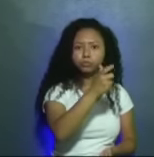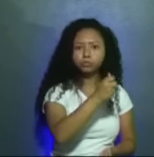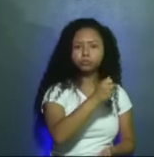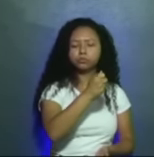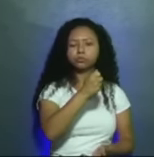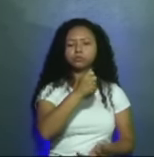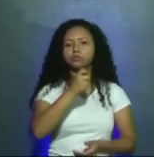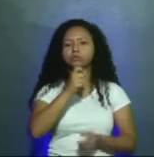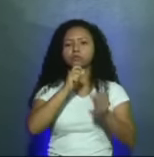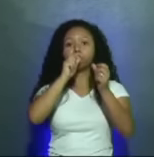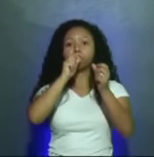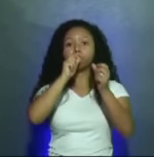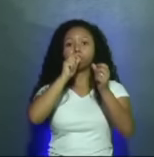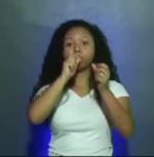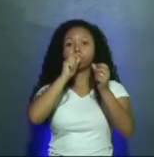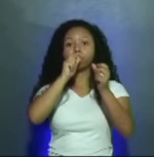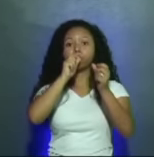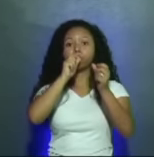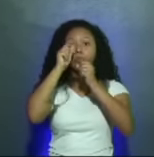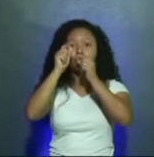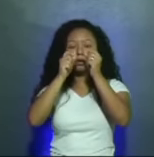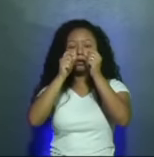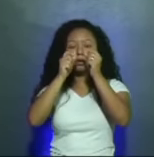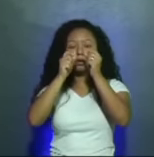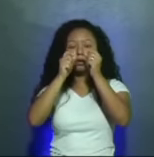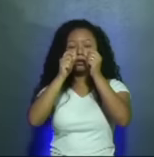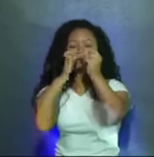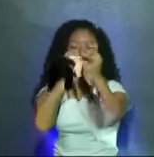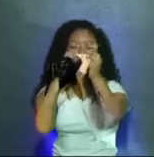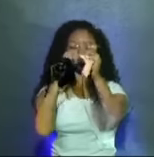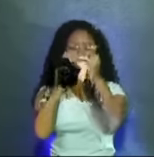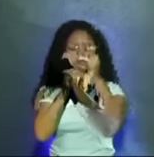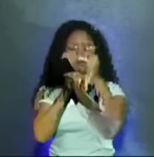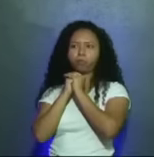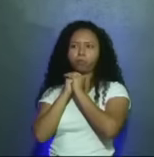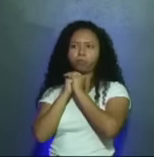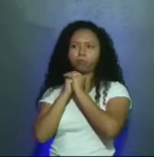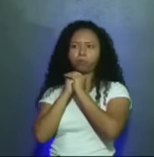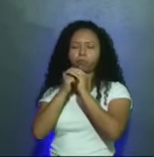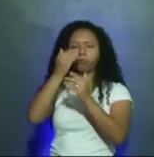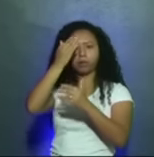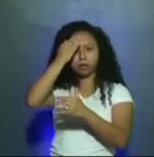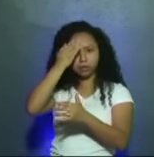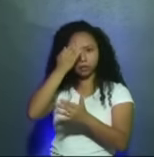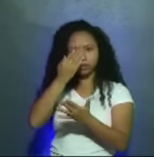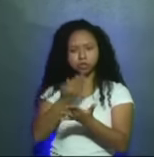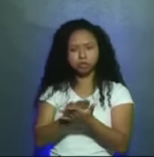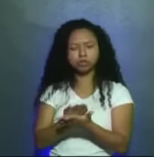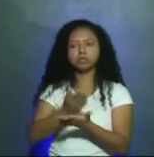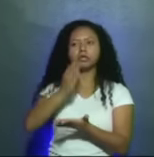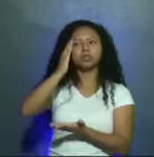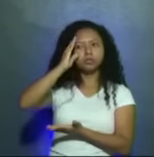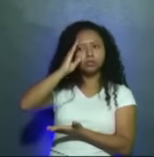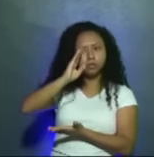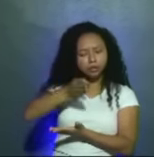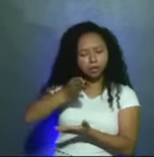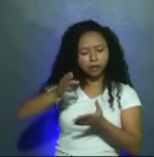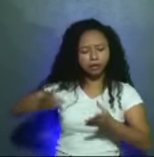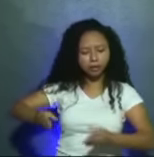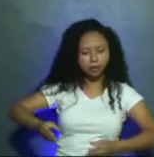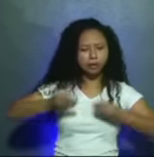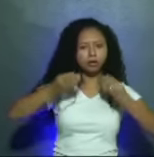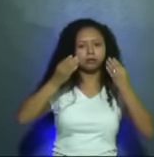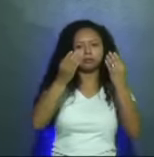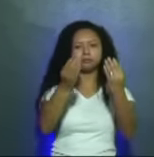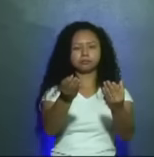tudo, tudo o que vocês pedirem em oração, creiam que